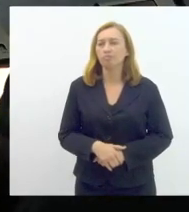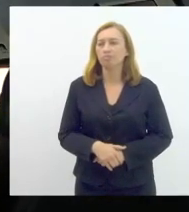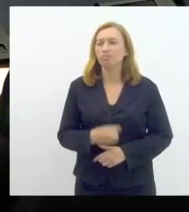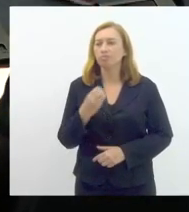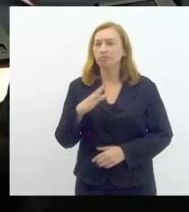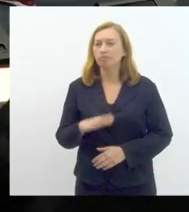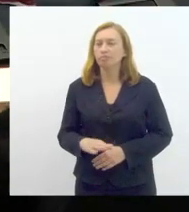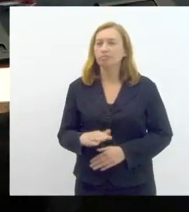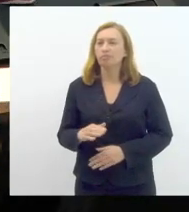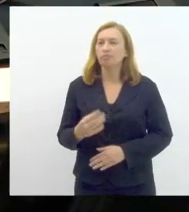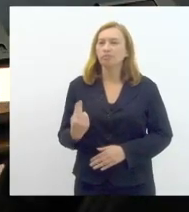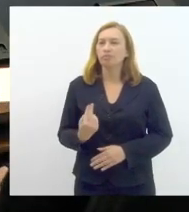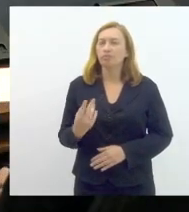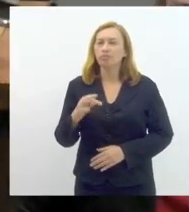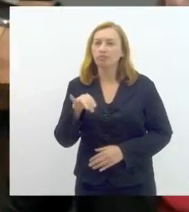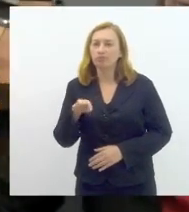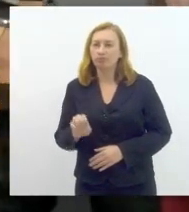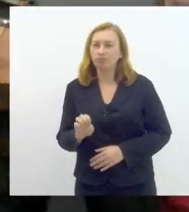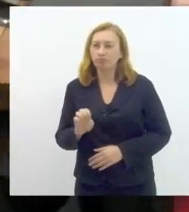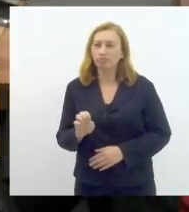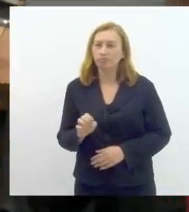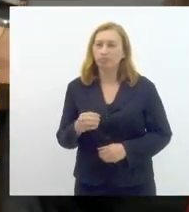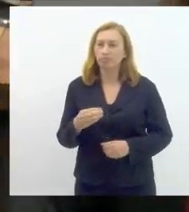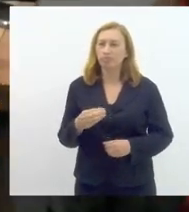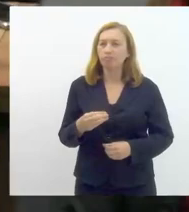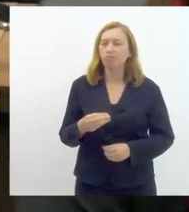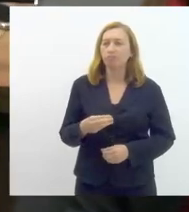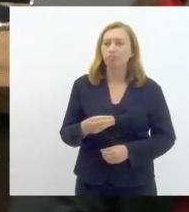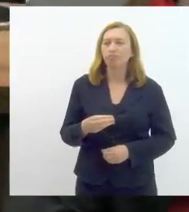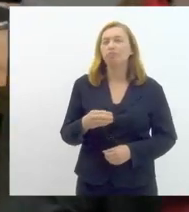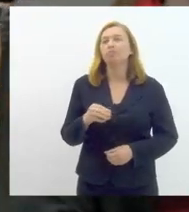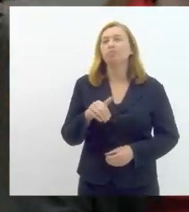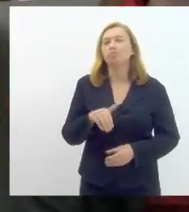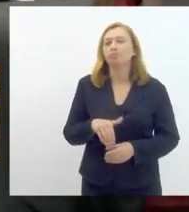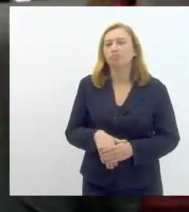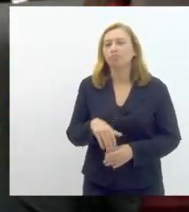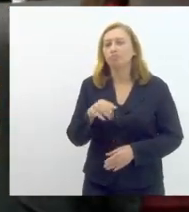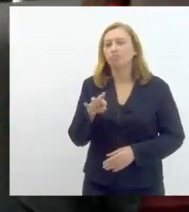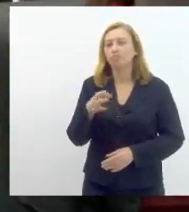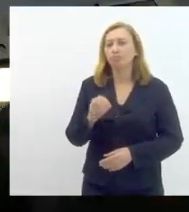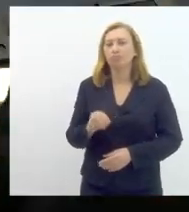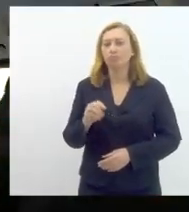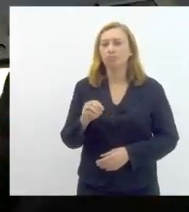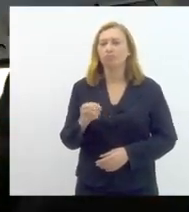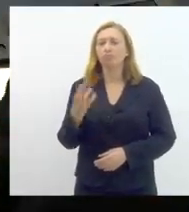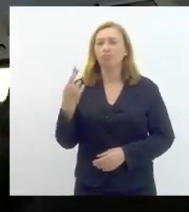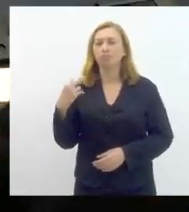Boa tarde a todos. Meu nome é Felipe Gabriel, do município de Nova Friburgo e voto no Breno de Cordeiro.